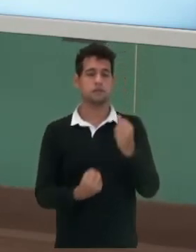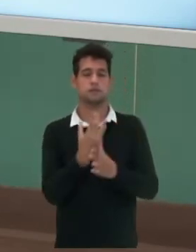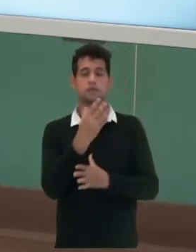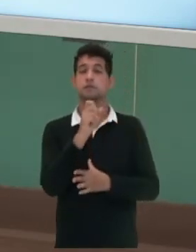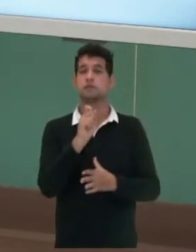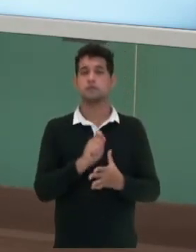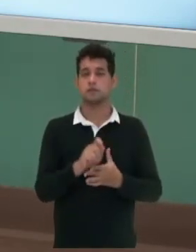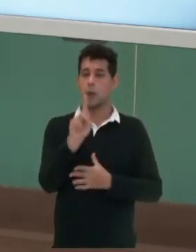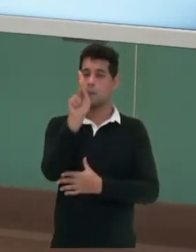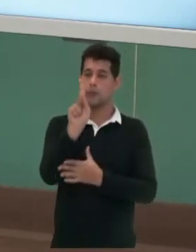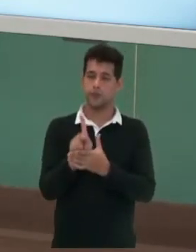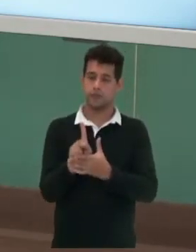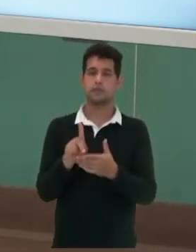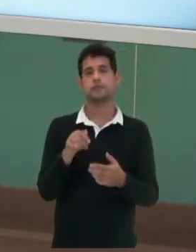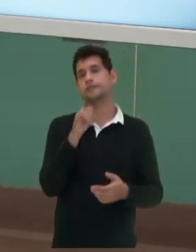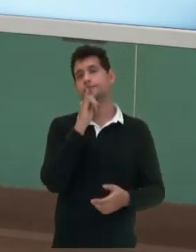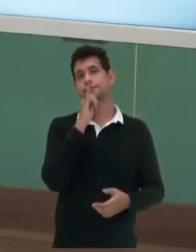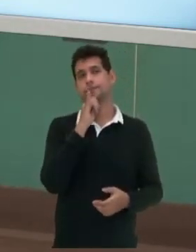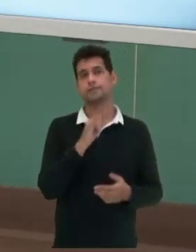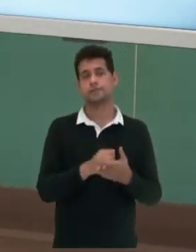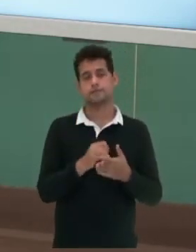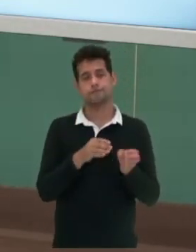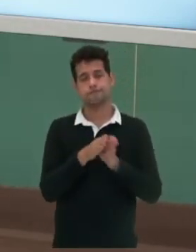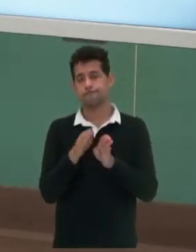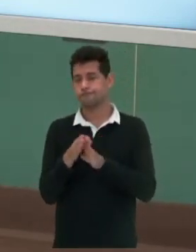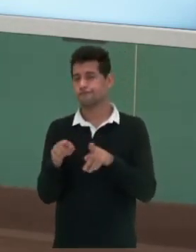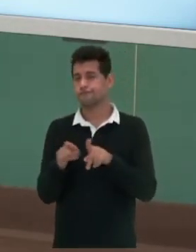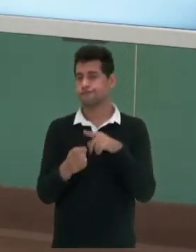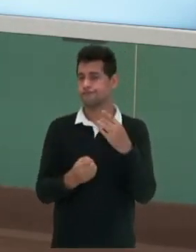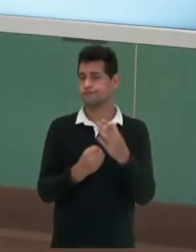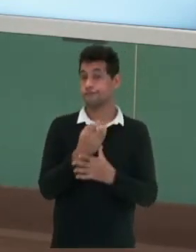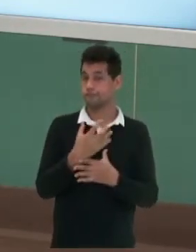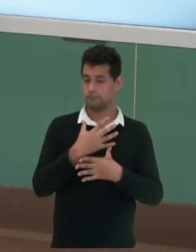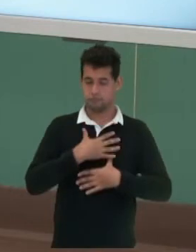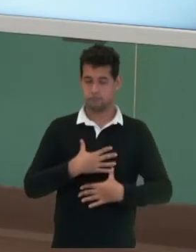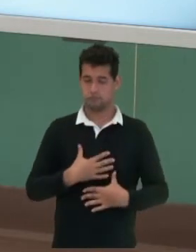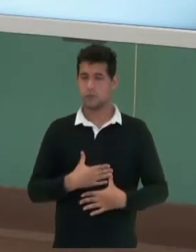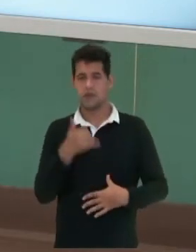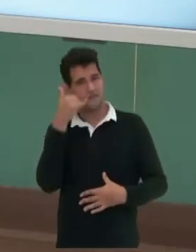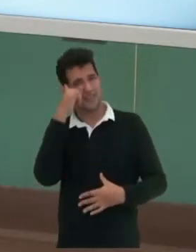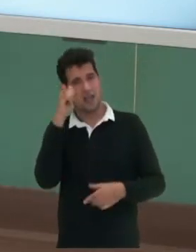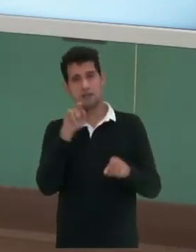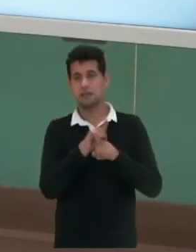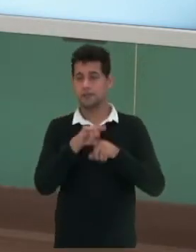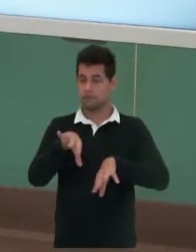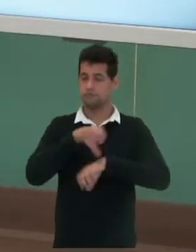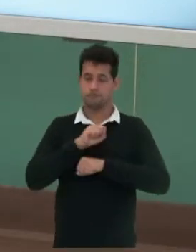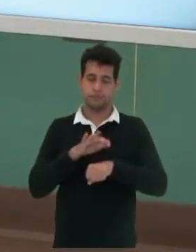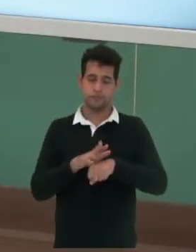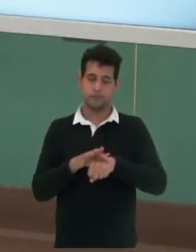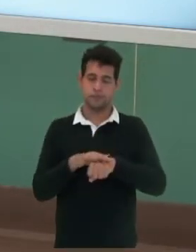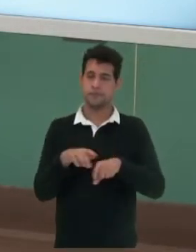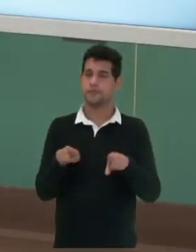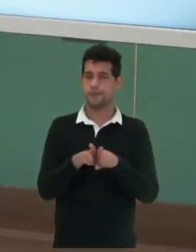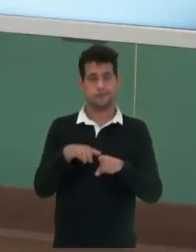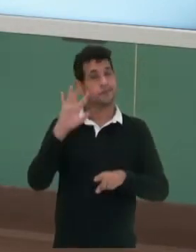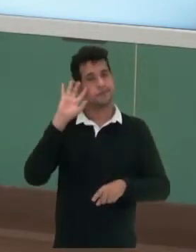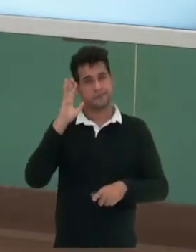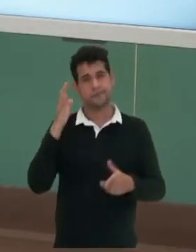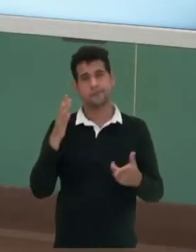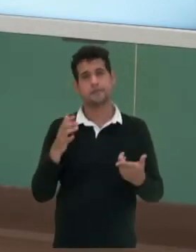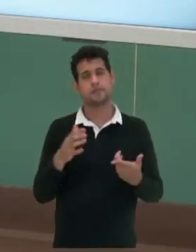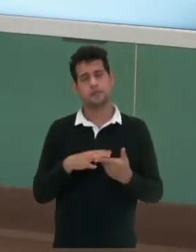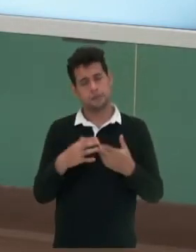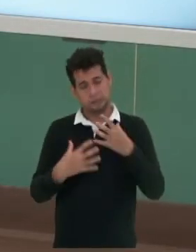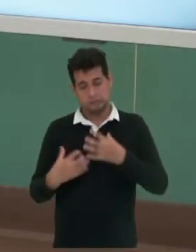essas proteínas, né, e as instruções para produzir um anticorpo contra aquele agente que